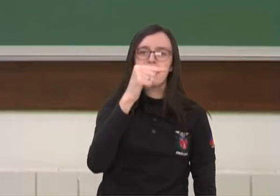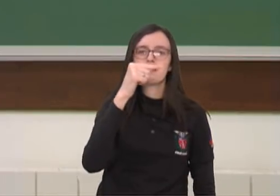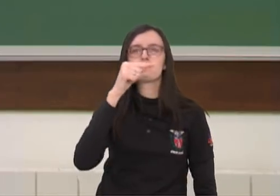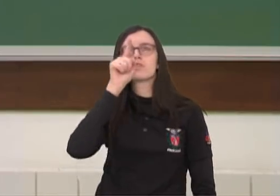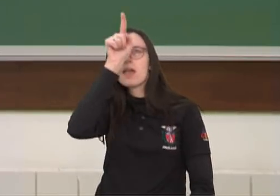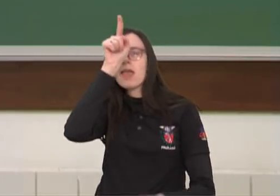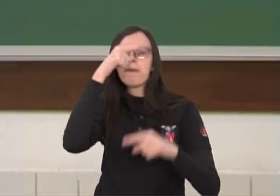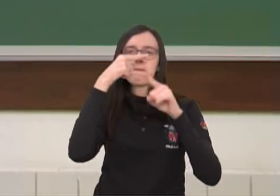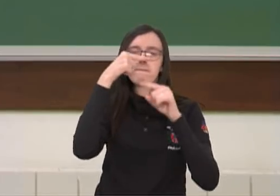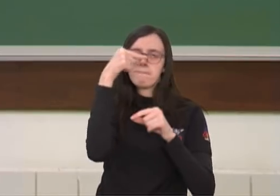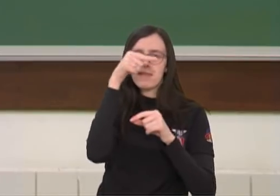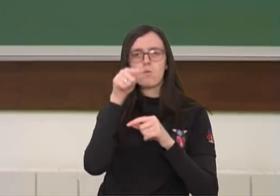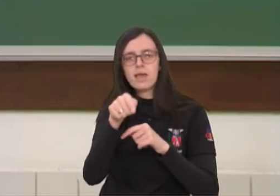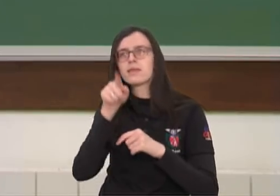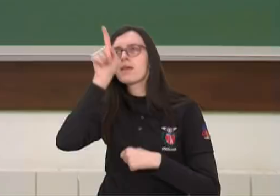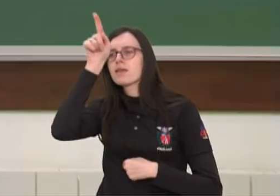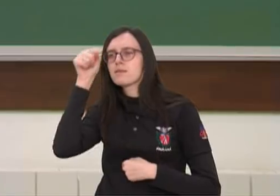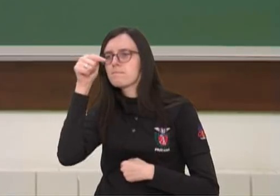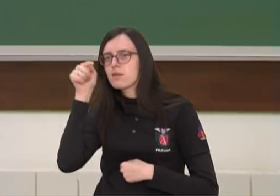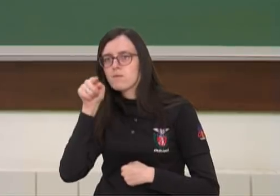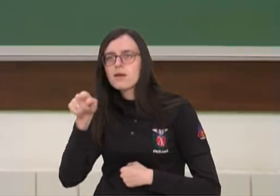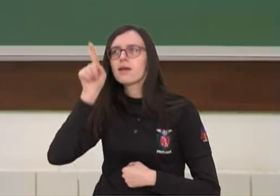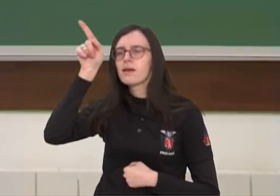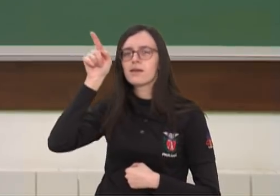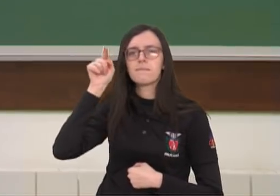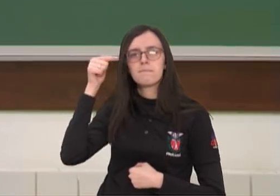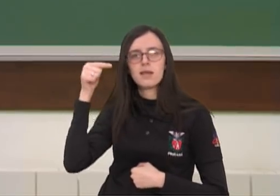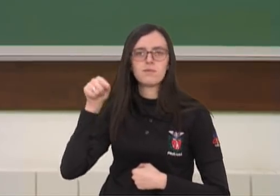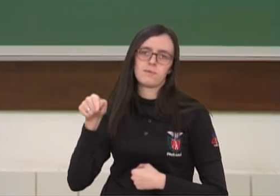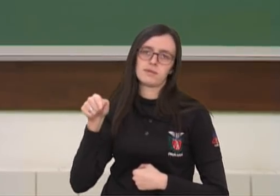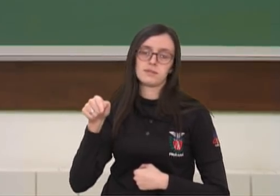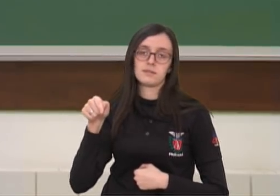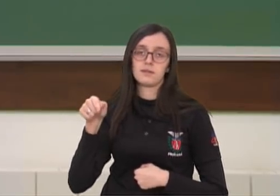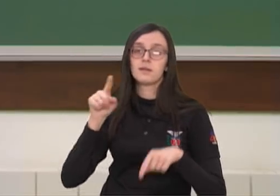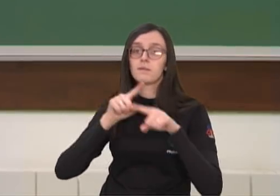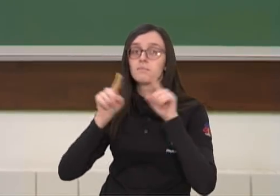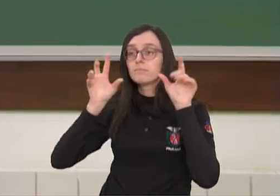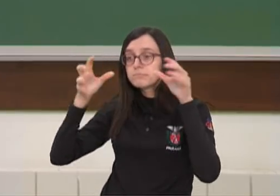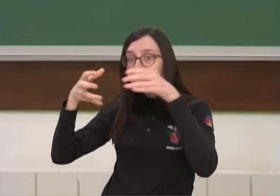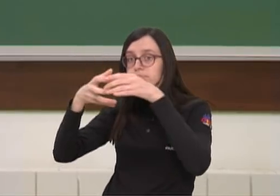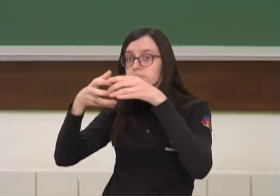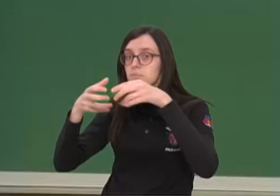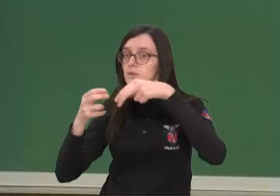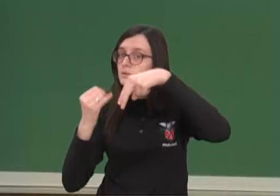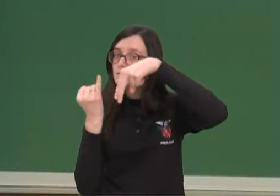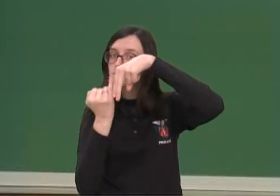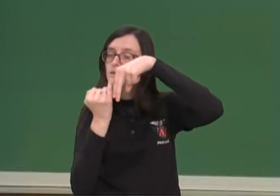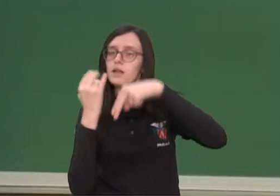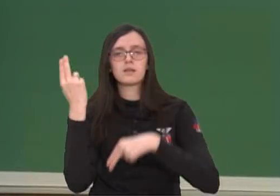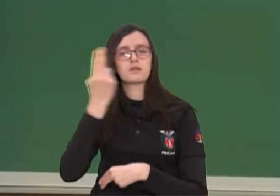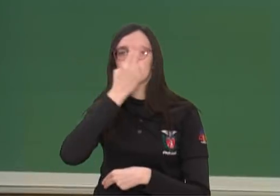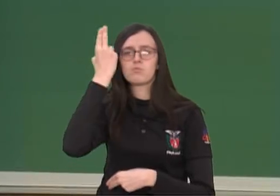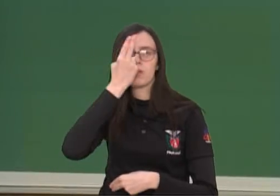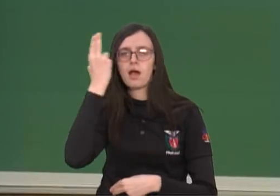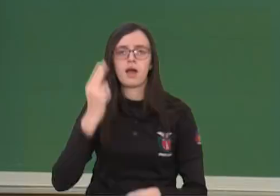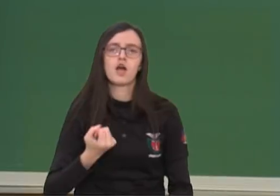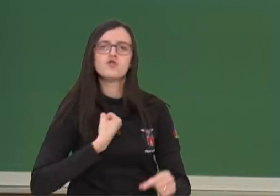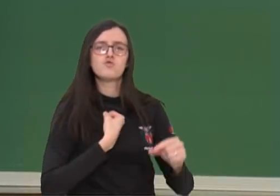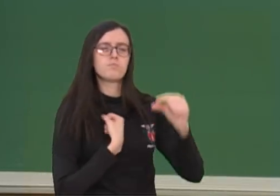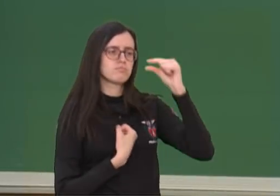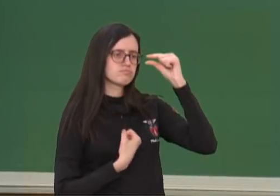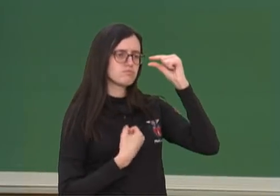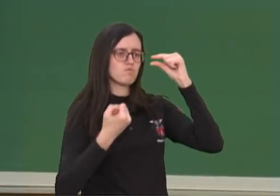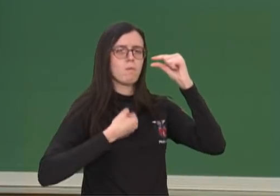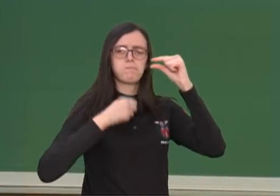eu preciso fazer essas transformações? Porque a subtração no conjunto dos números naturais eu não consigo subtrair um número maior